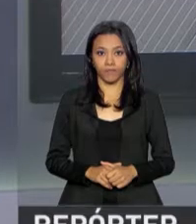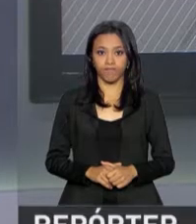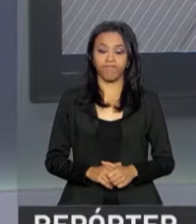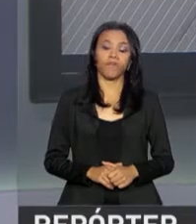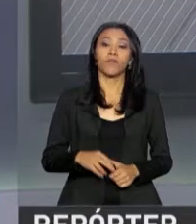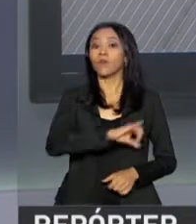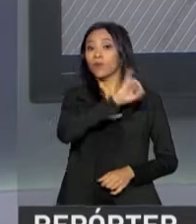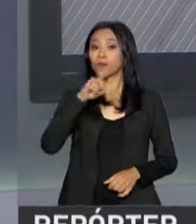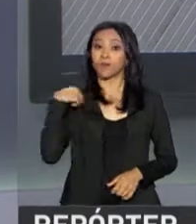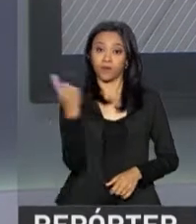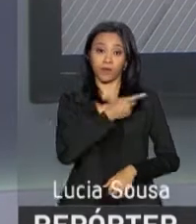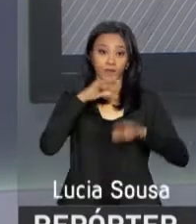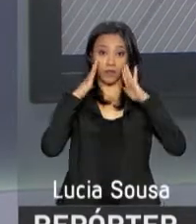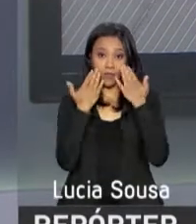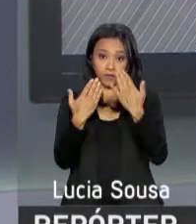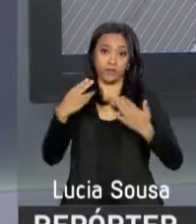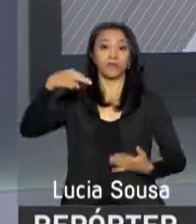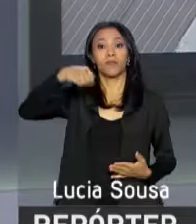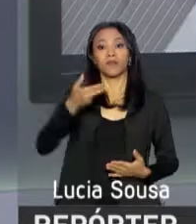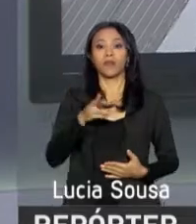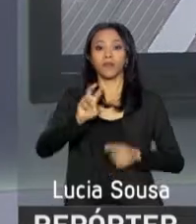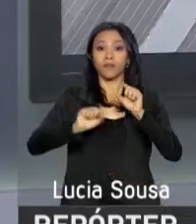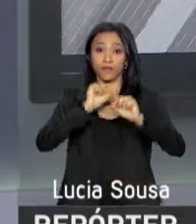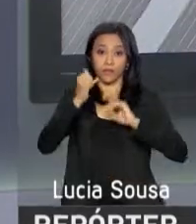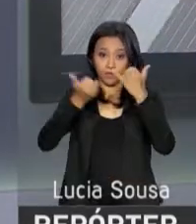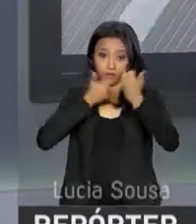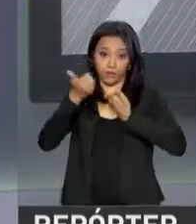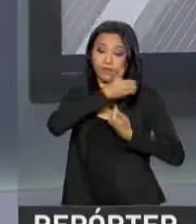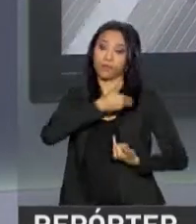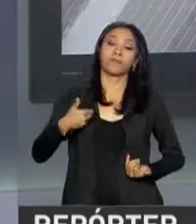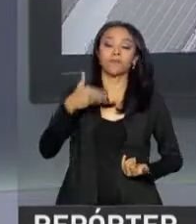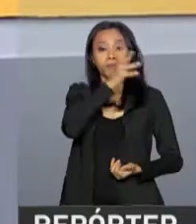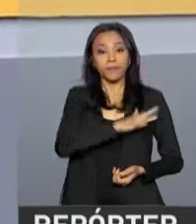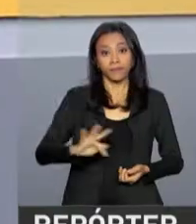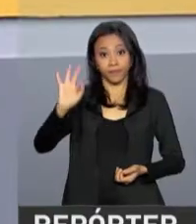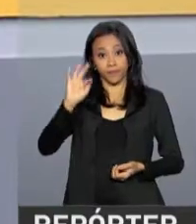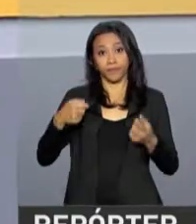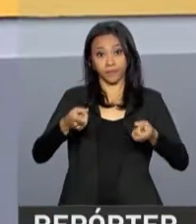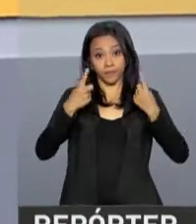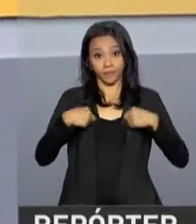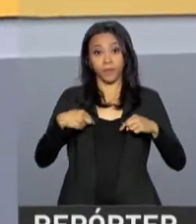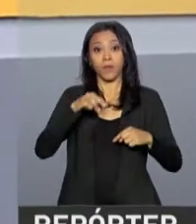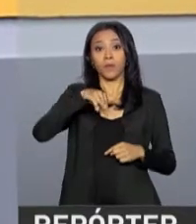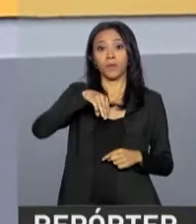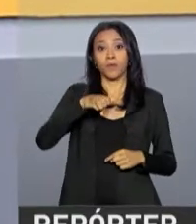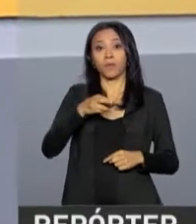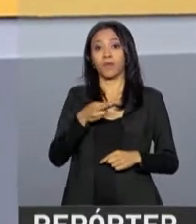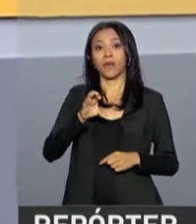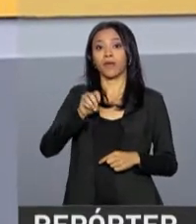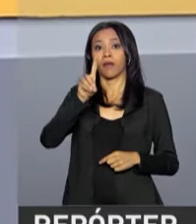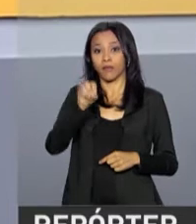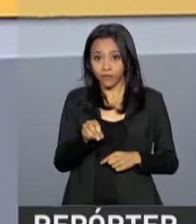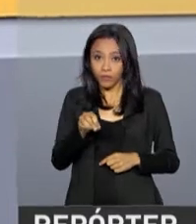olá estamos de volta com o repórter nbr com as notícias do governo federal o mercado financeiro eleva mais uma